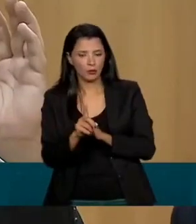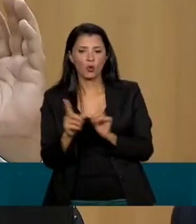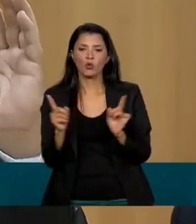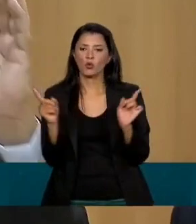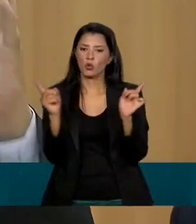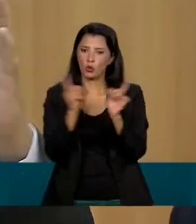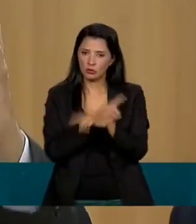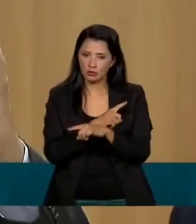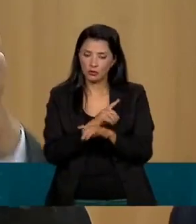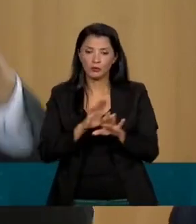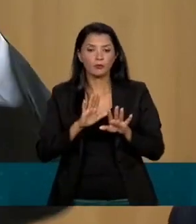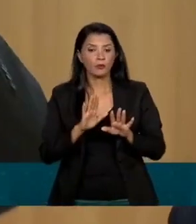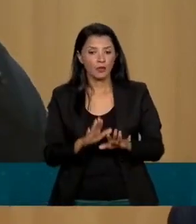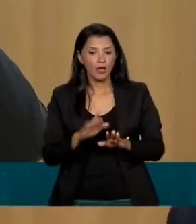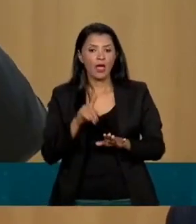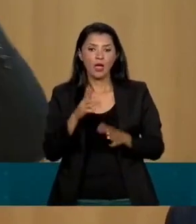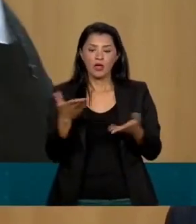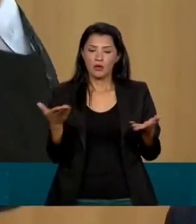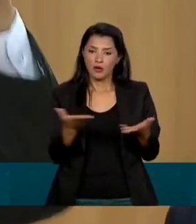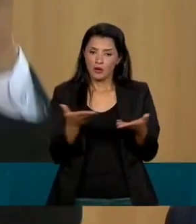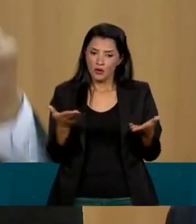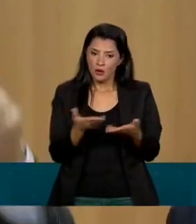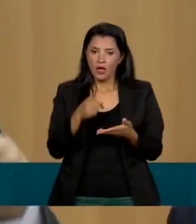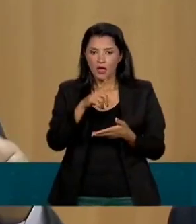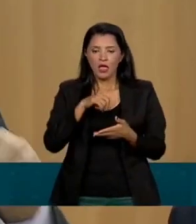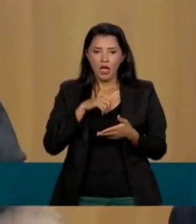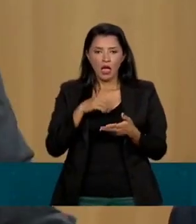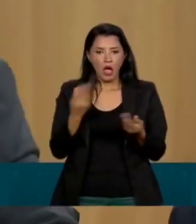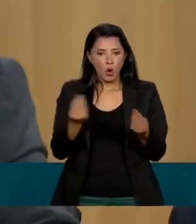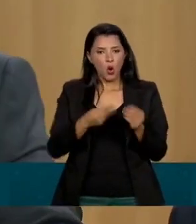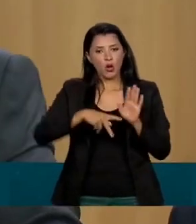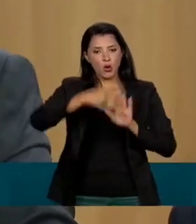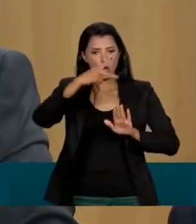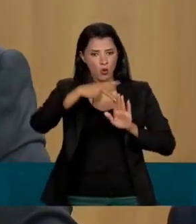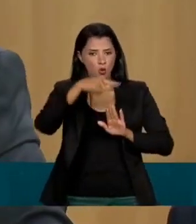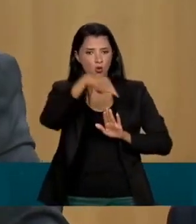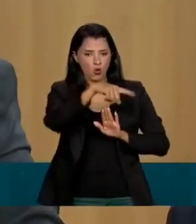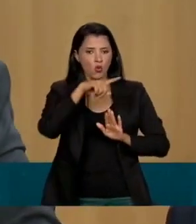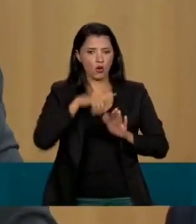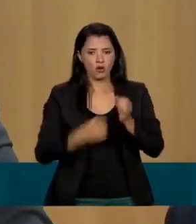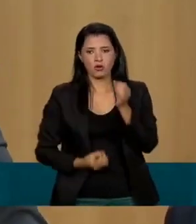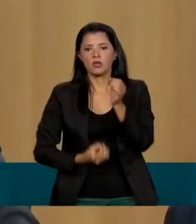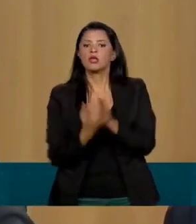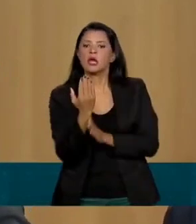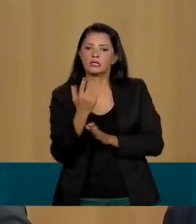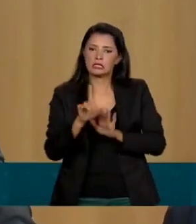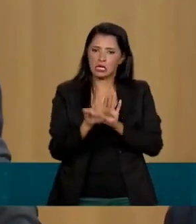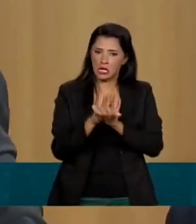a edição dessa moldura normativa,